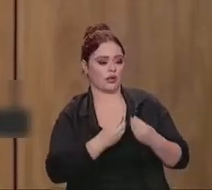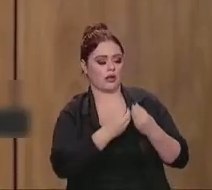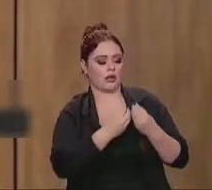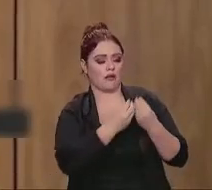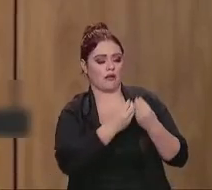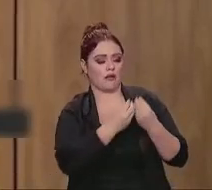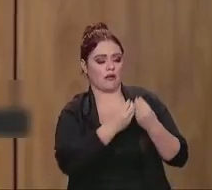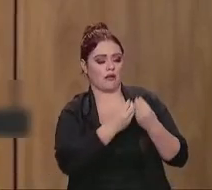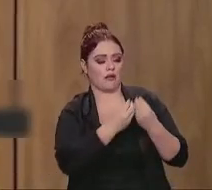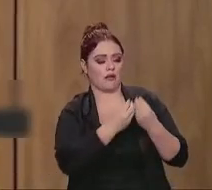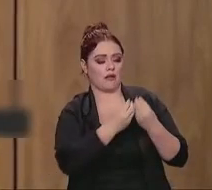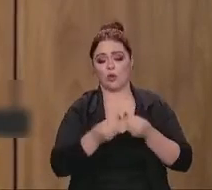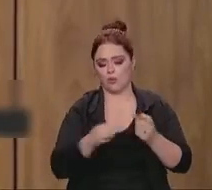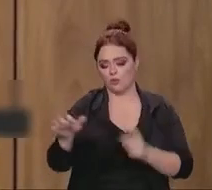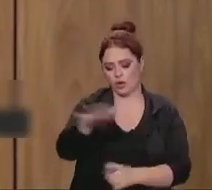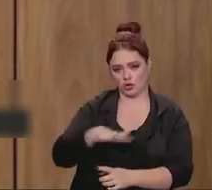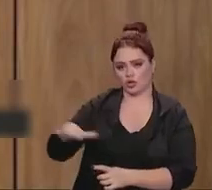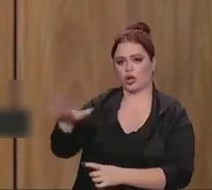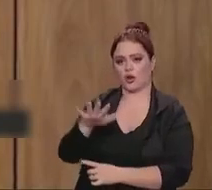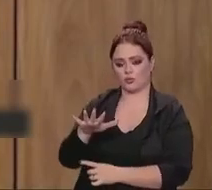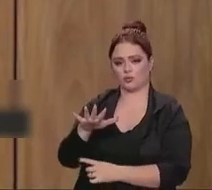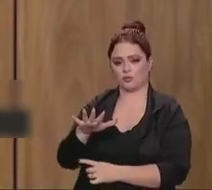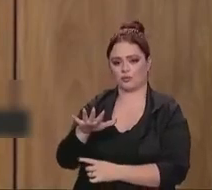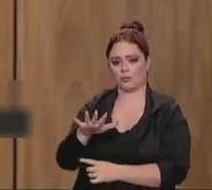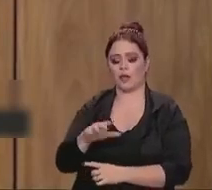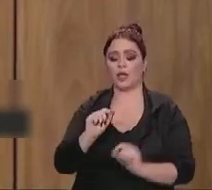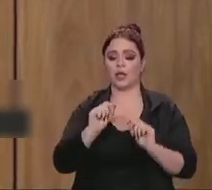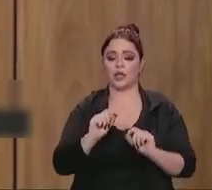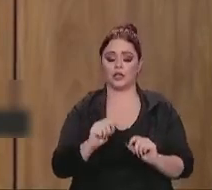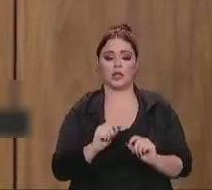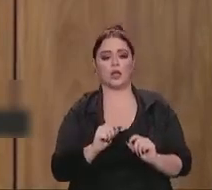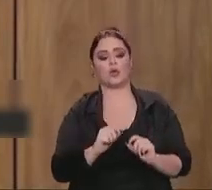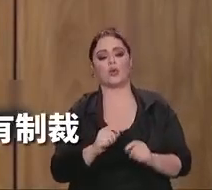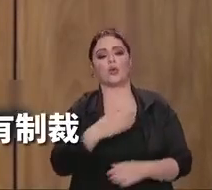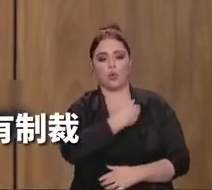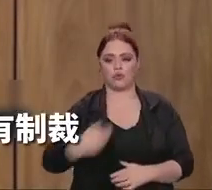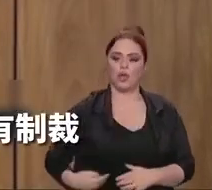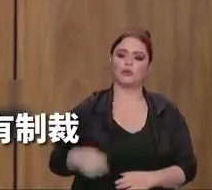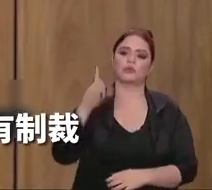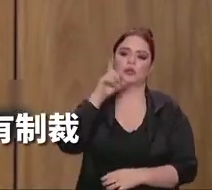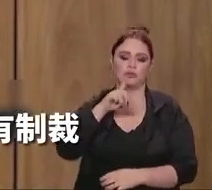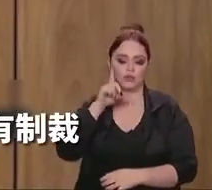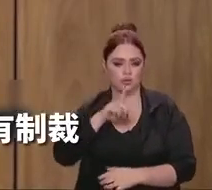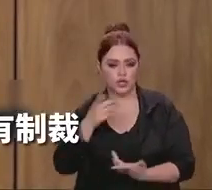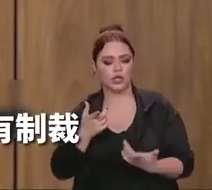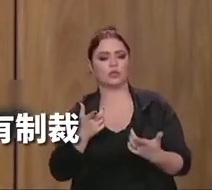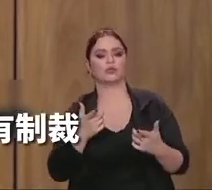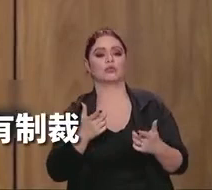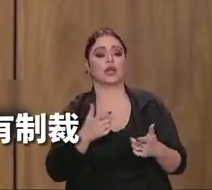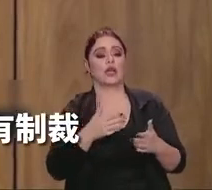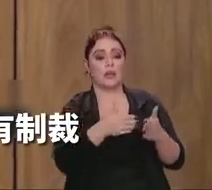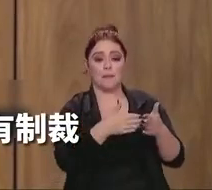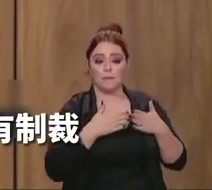región se solicite al gobierno de los Estados Unidos de Norteamérica el levantamiento de todas las